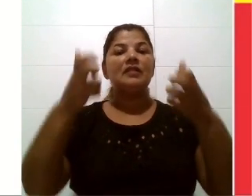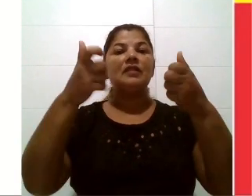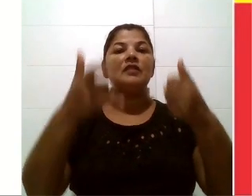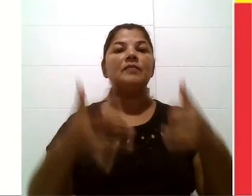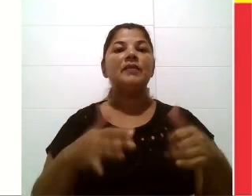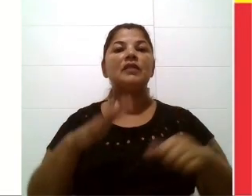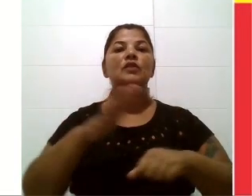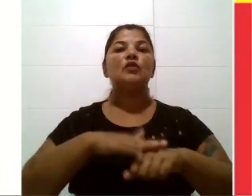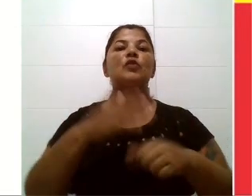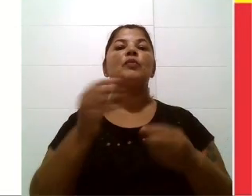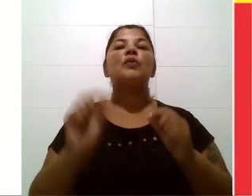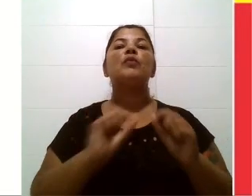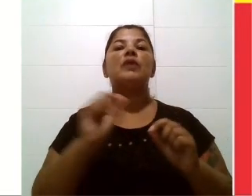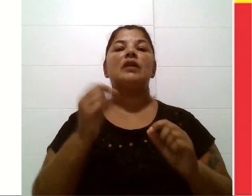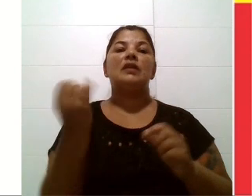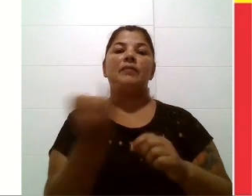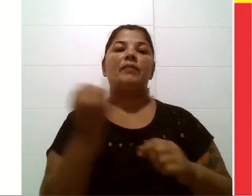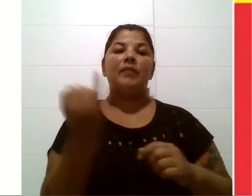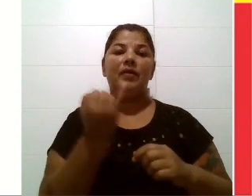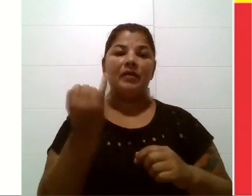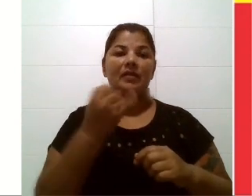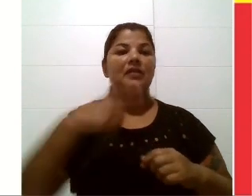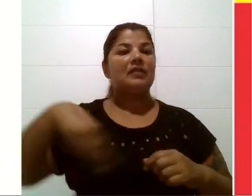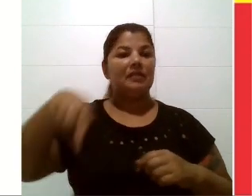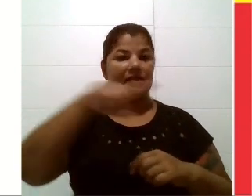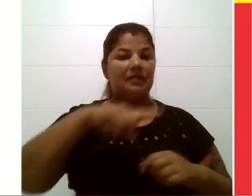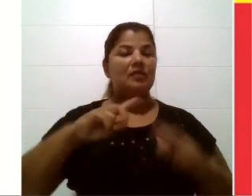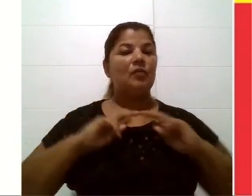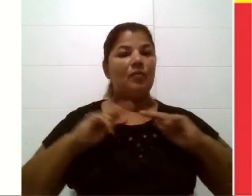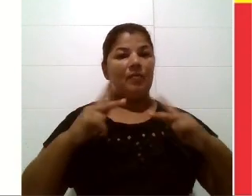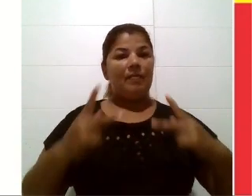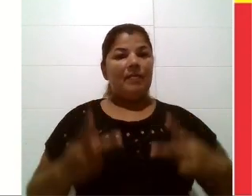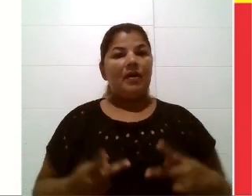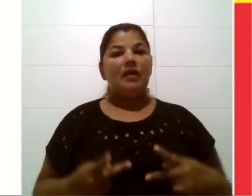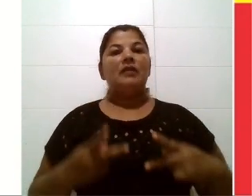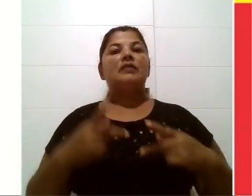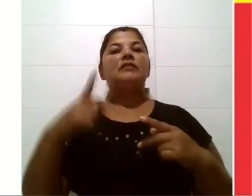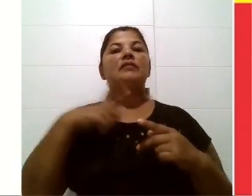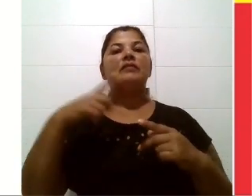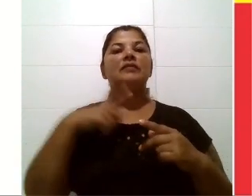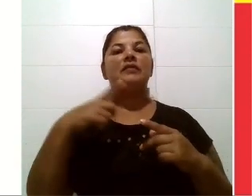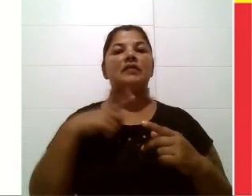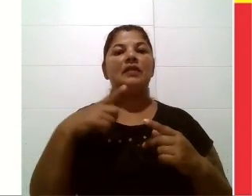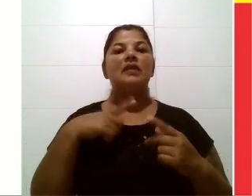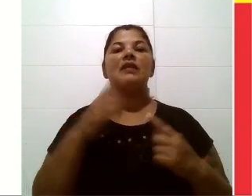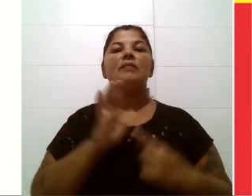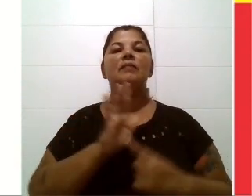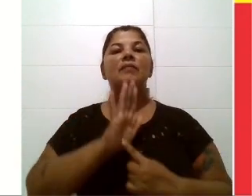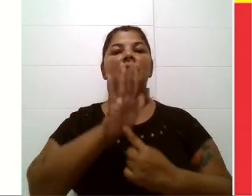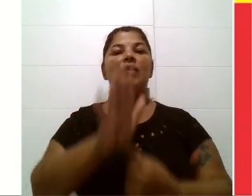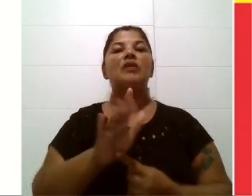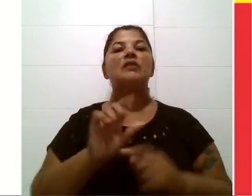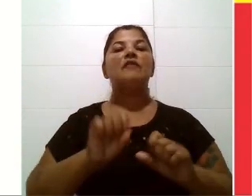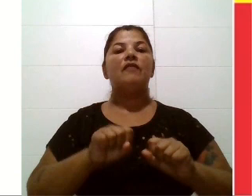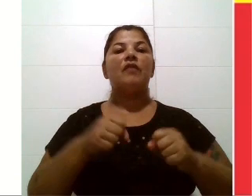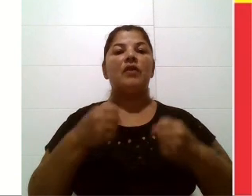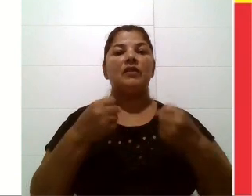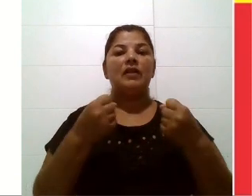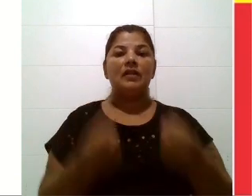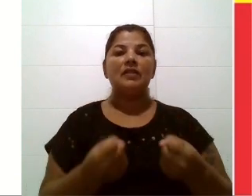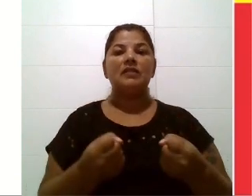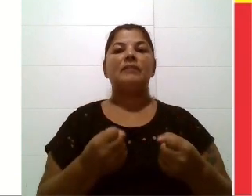pouquinho sobre o recurso essencial para a vida dos seres humanos, tá? Entre animais, e é possível citar o fortalecimento